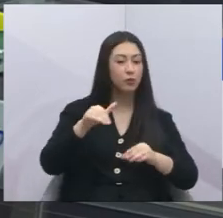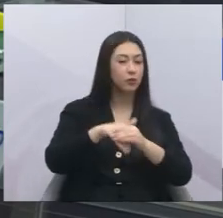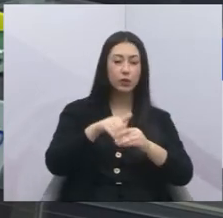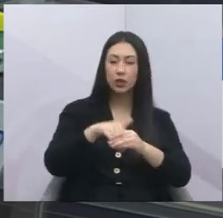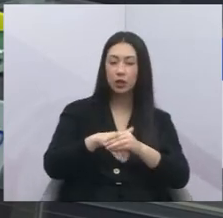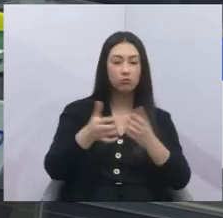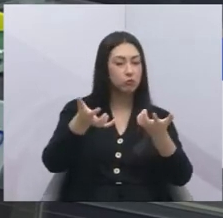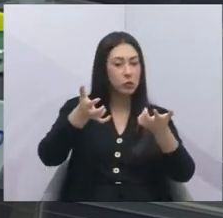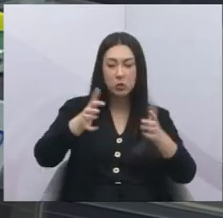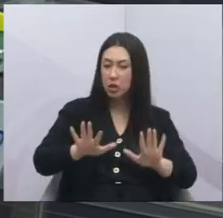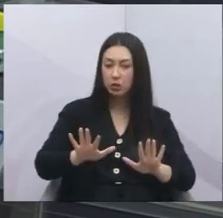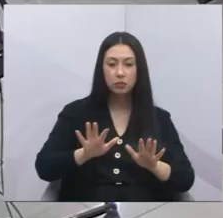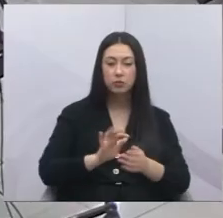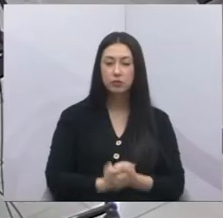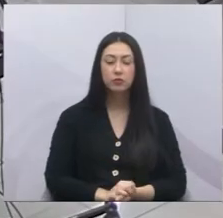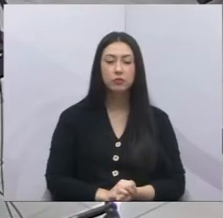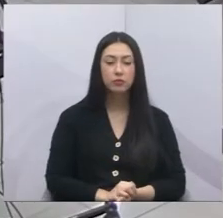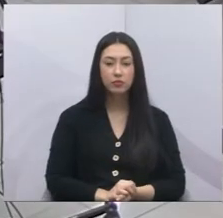votação.